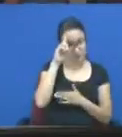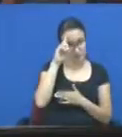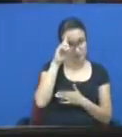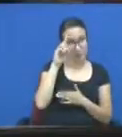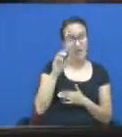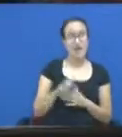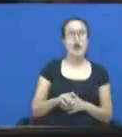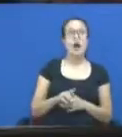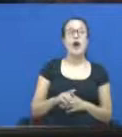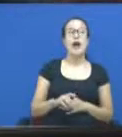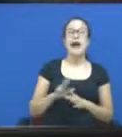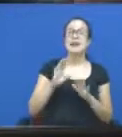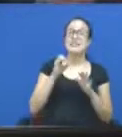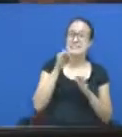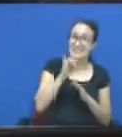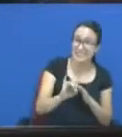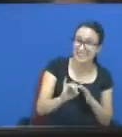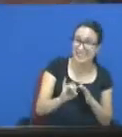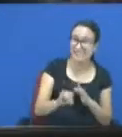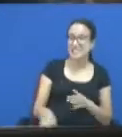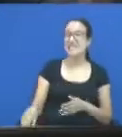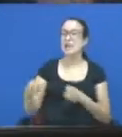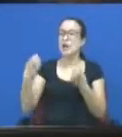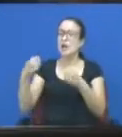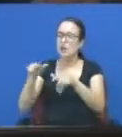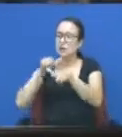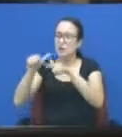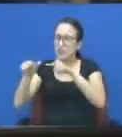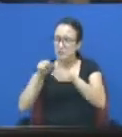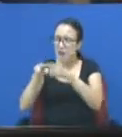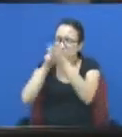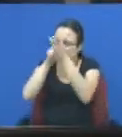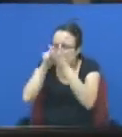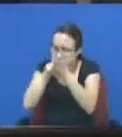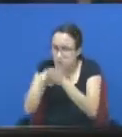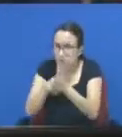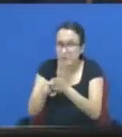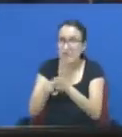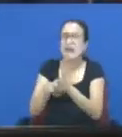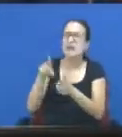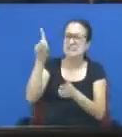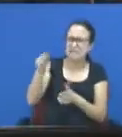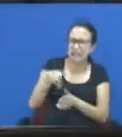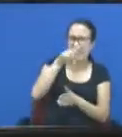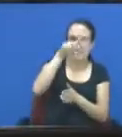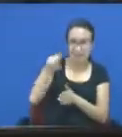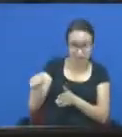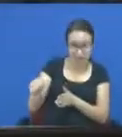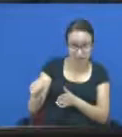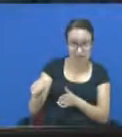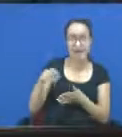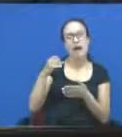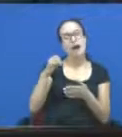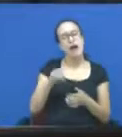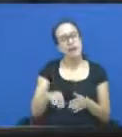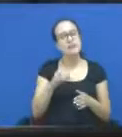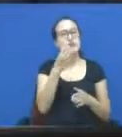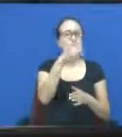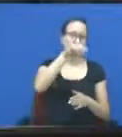cassação, porque daí o processo de defesa é mais elaborado e exige um tempo maior. Portanto, conforme prevê o nosso Código de